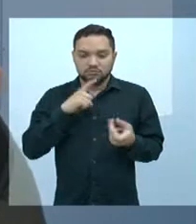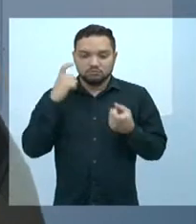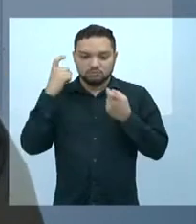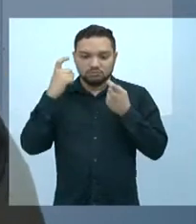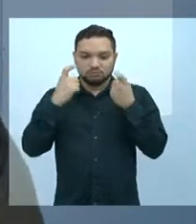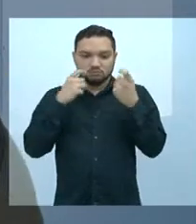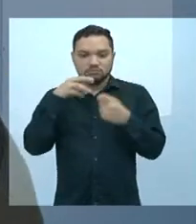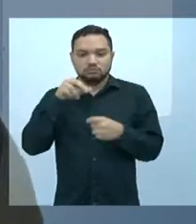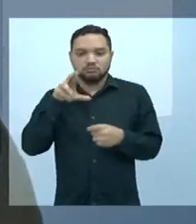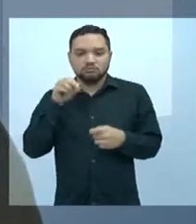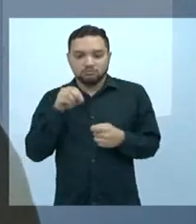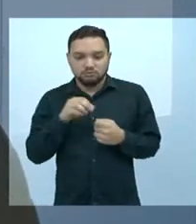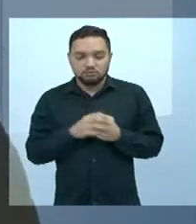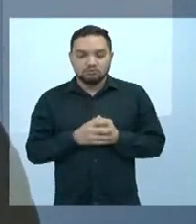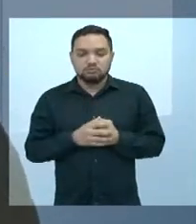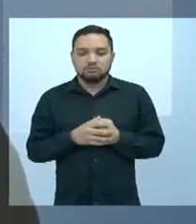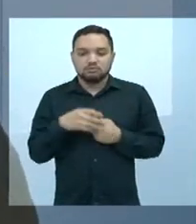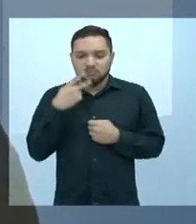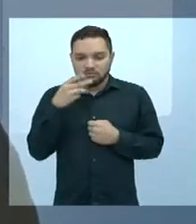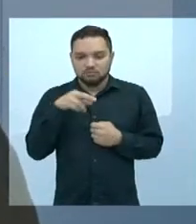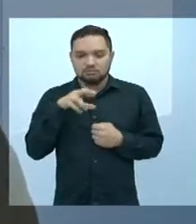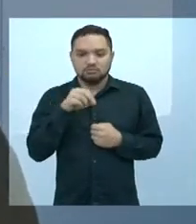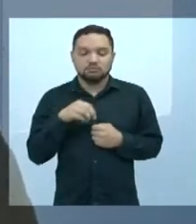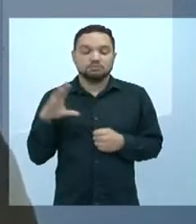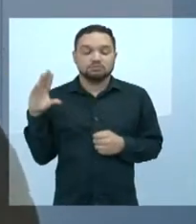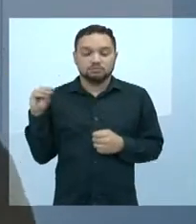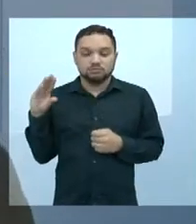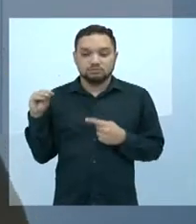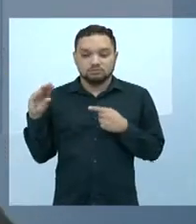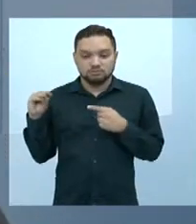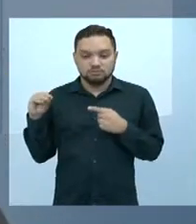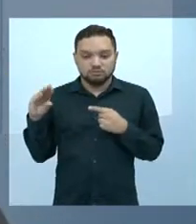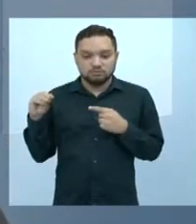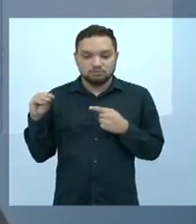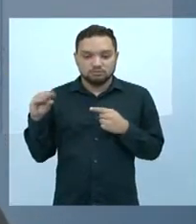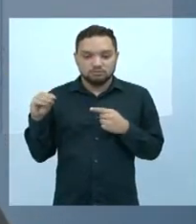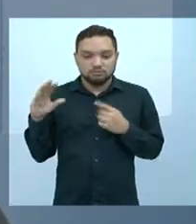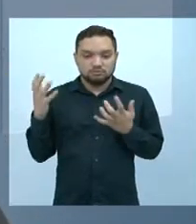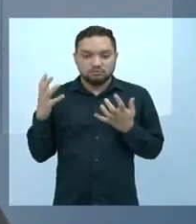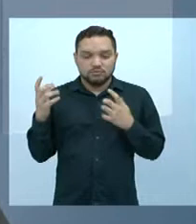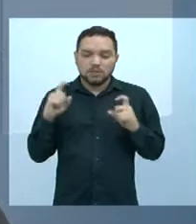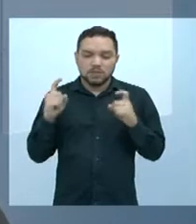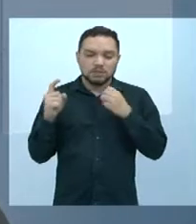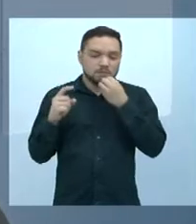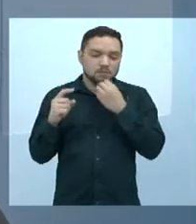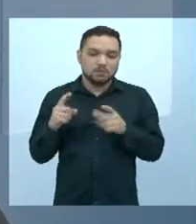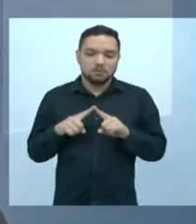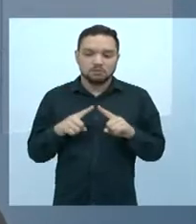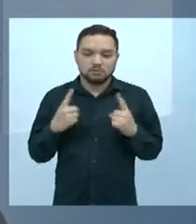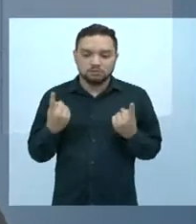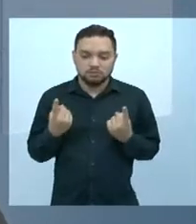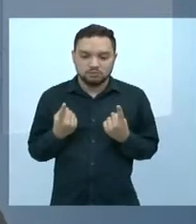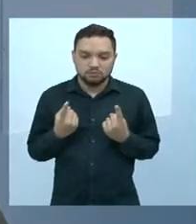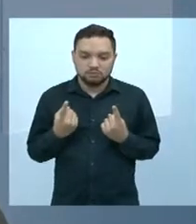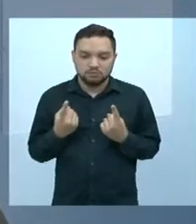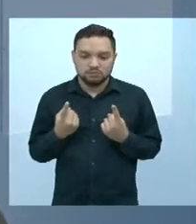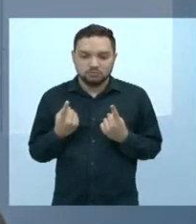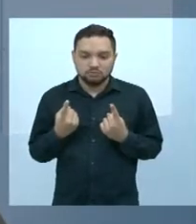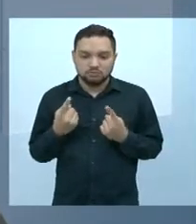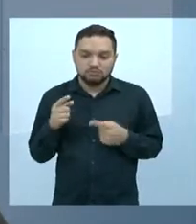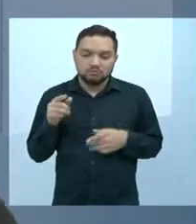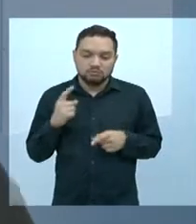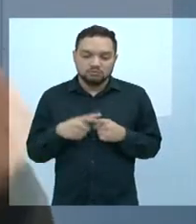Sérgio Moro, e você tem o Ciro Gomes, que tenta fazer uma discussão construtiva, mas nesse processo de ele,